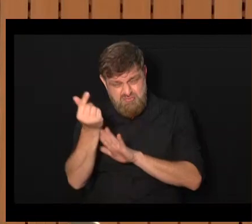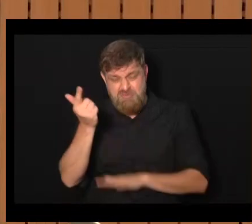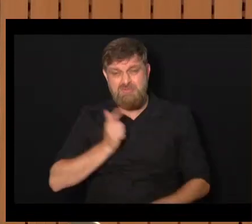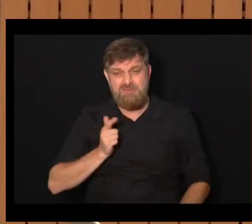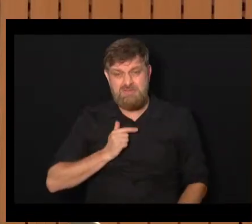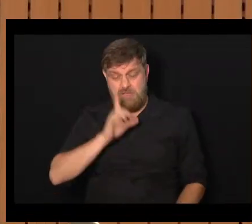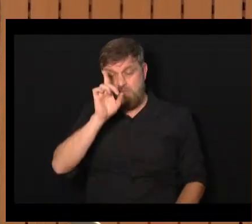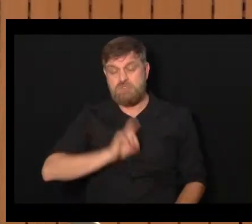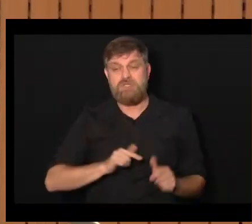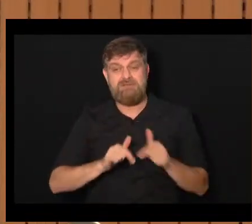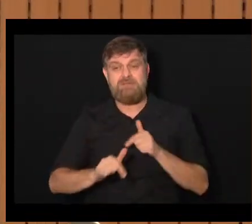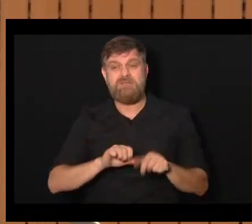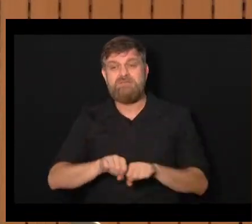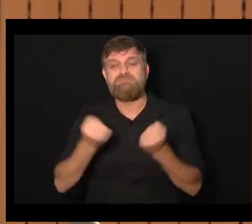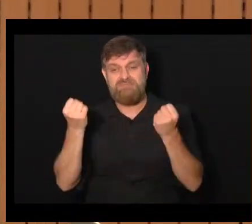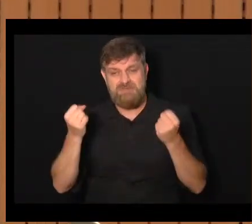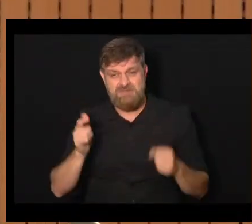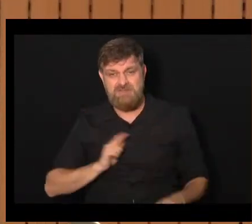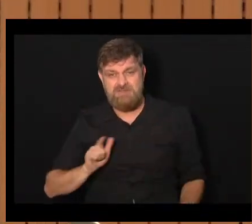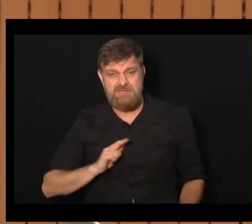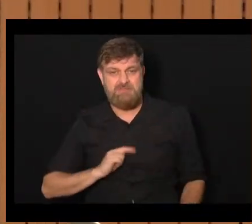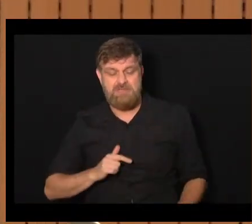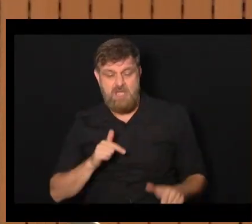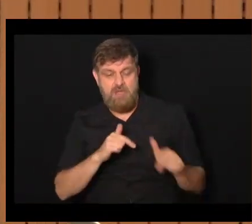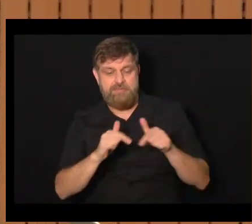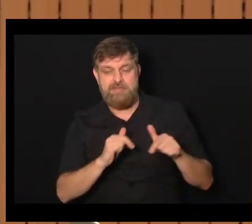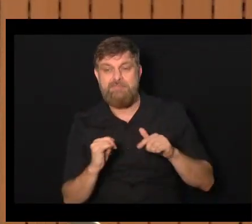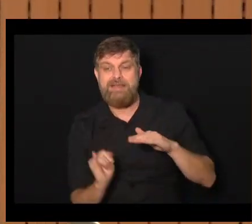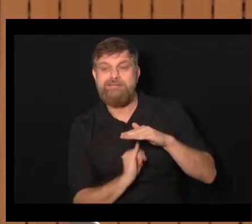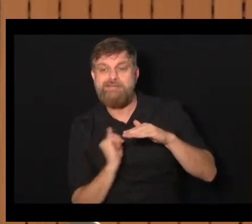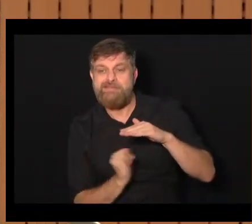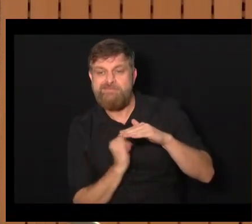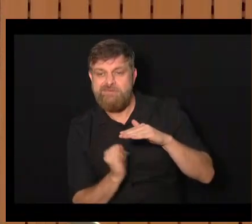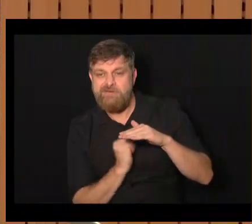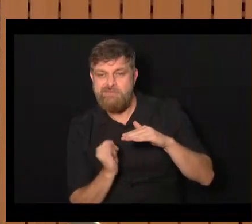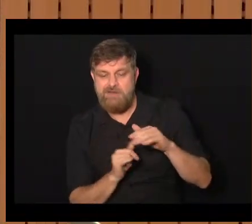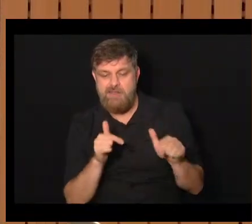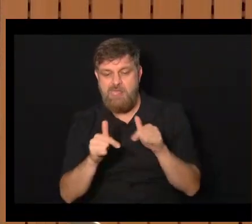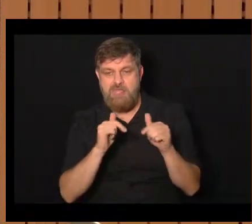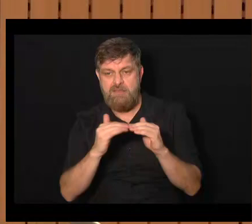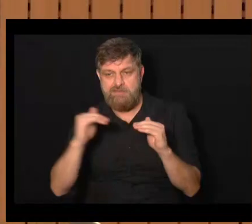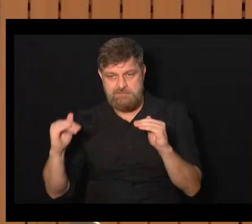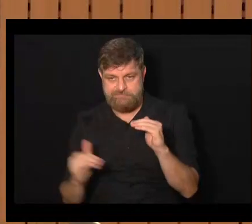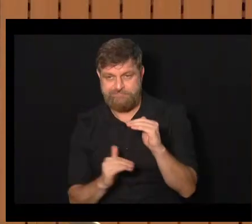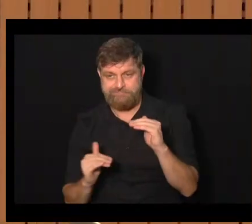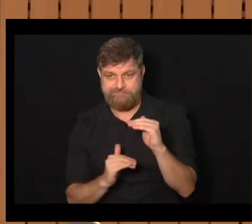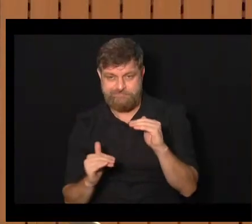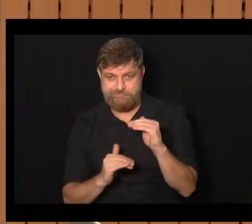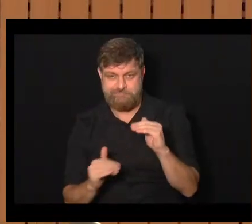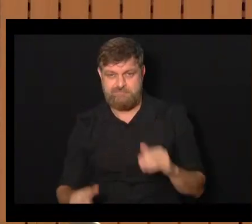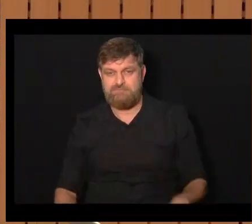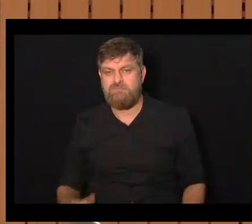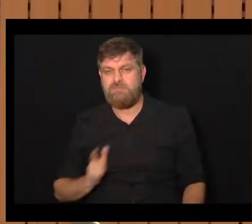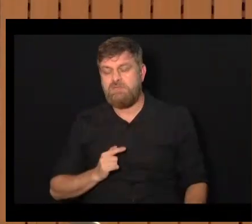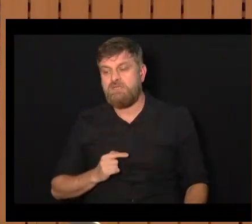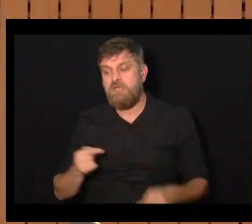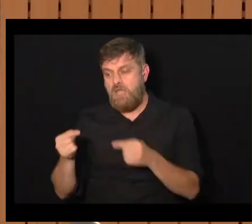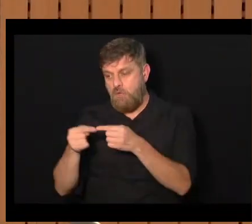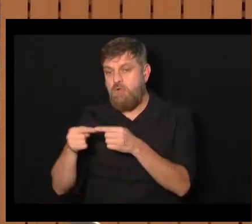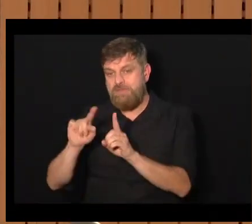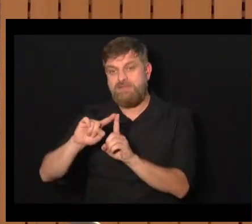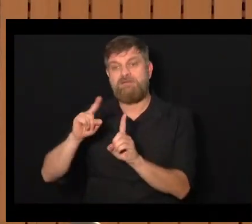trabalhistas, o avanço da informalidade, do subemprego, e isso tem tudo a ver com a